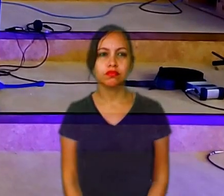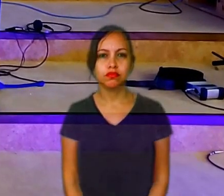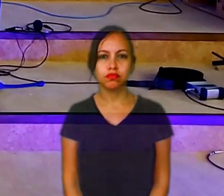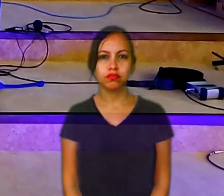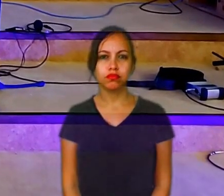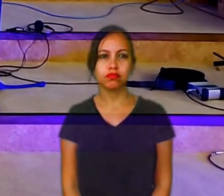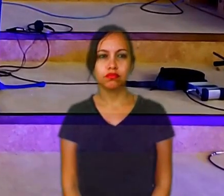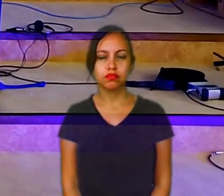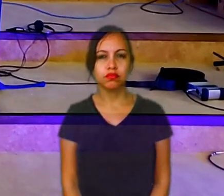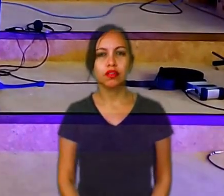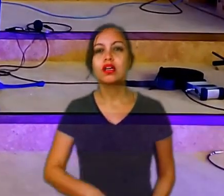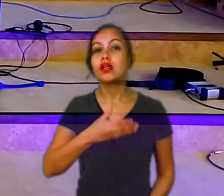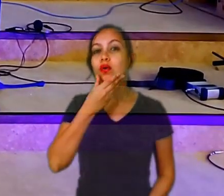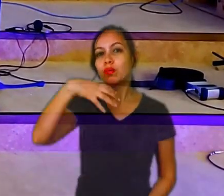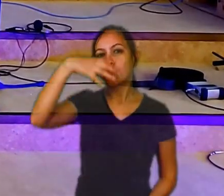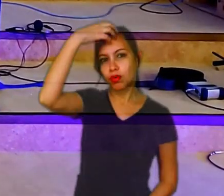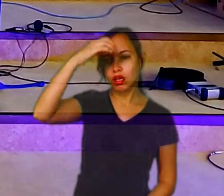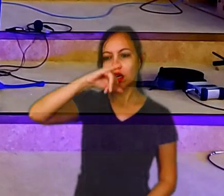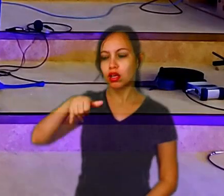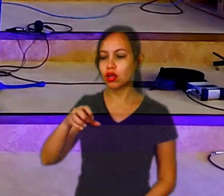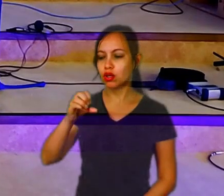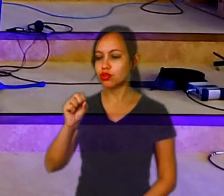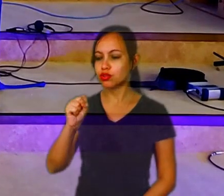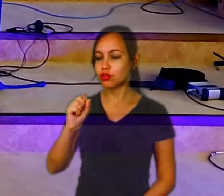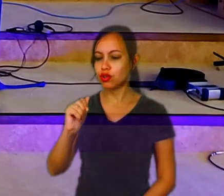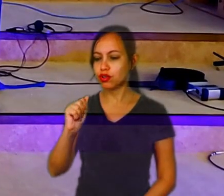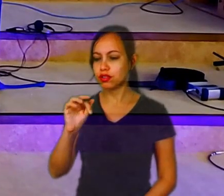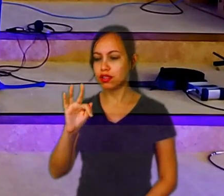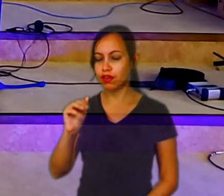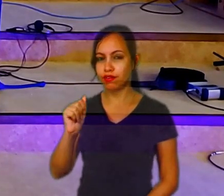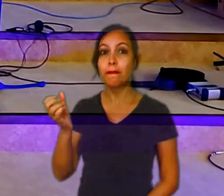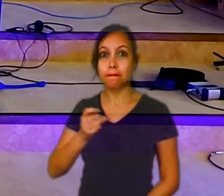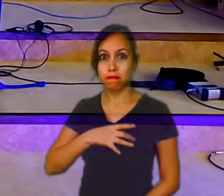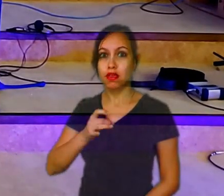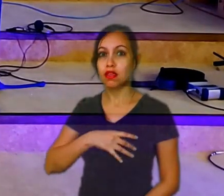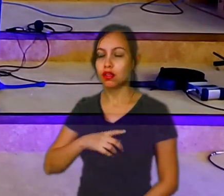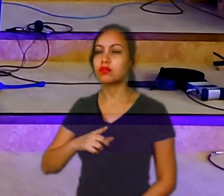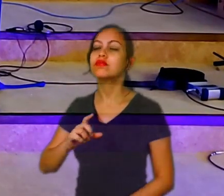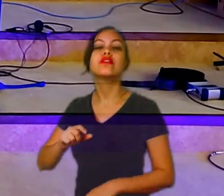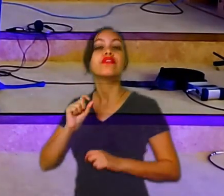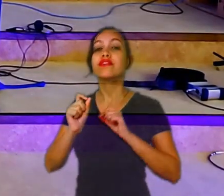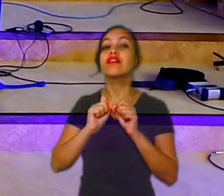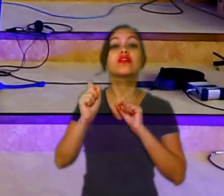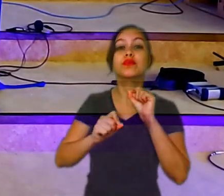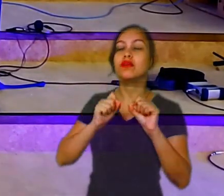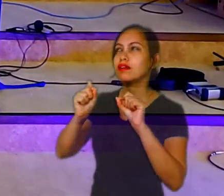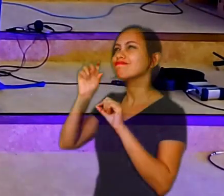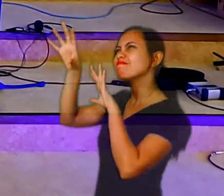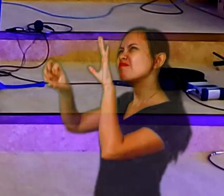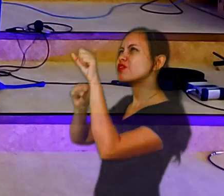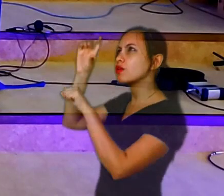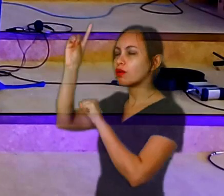Então Josafá teve medo e ele tomou uma posição: buscar ao Senhor. E o